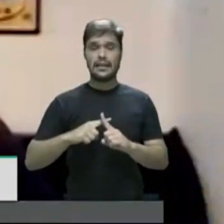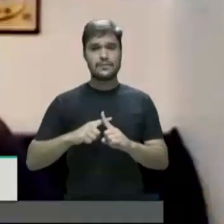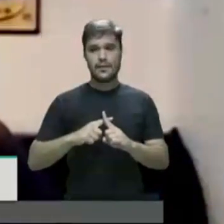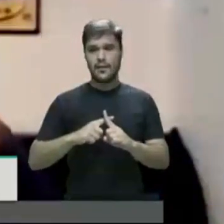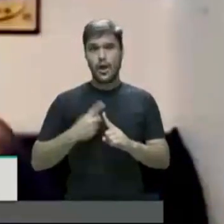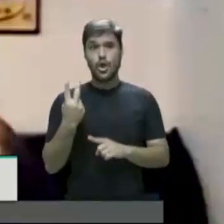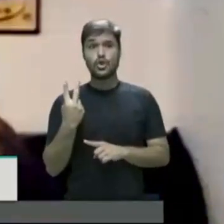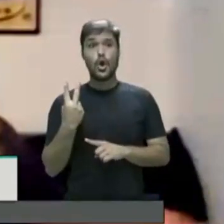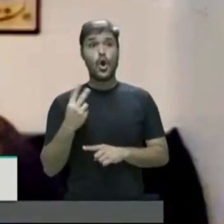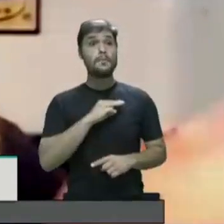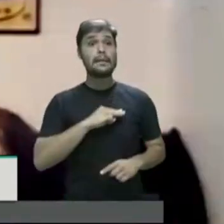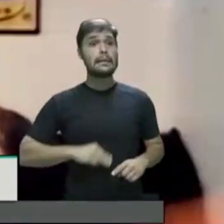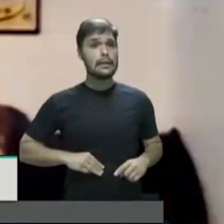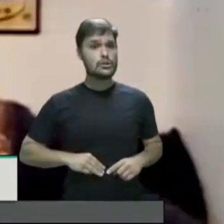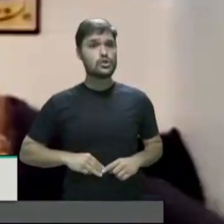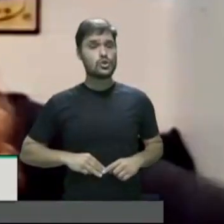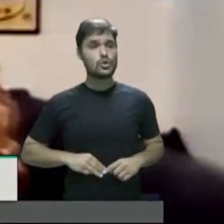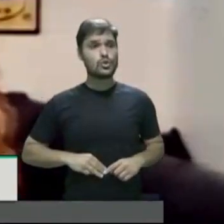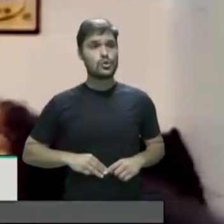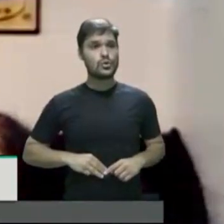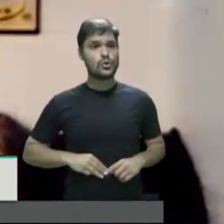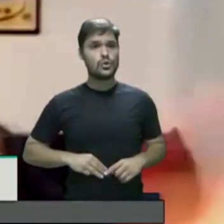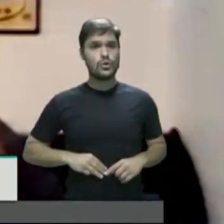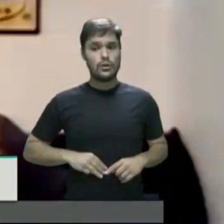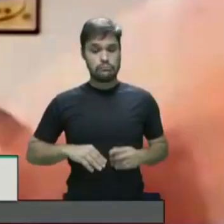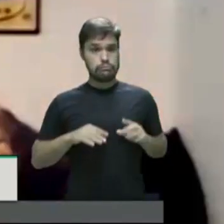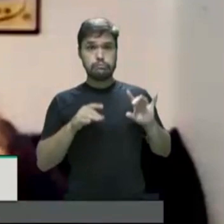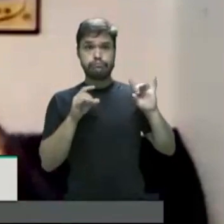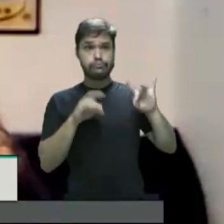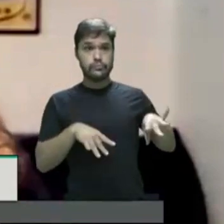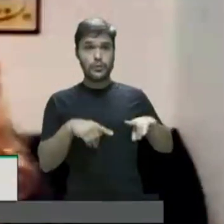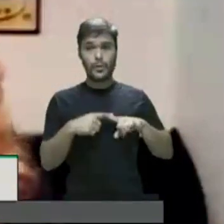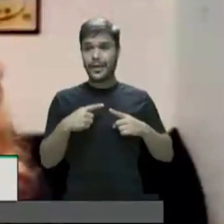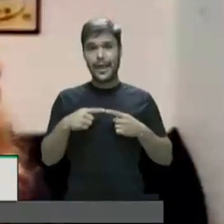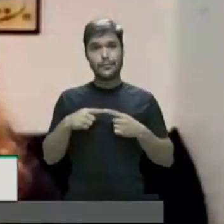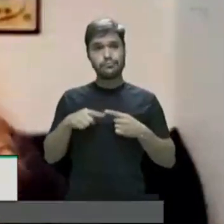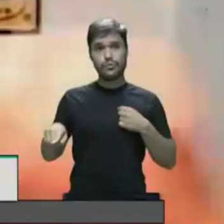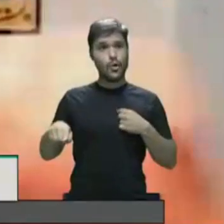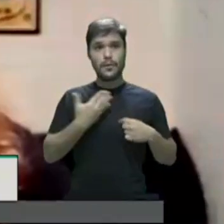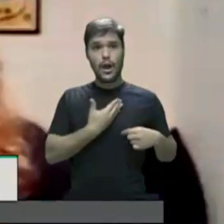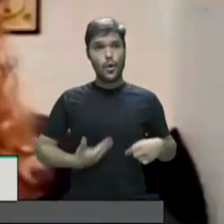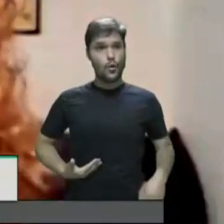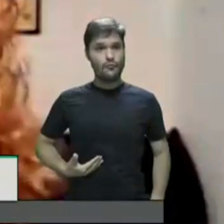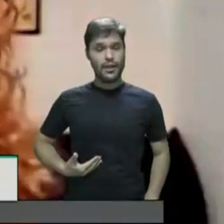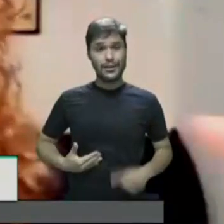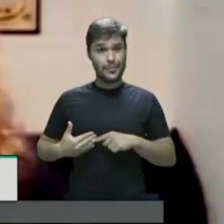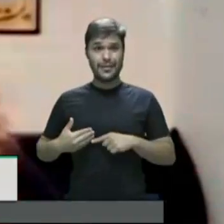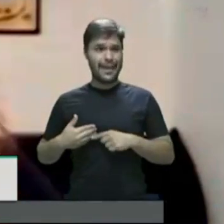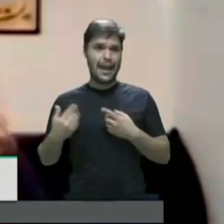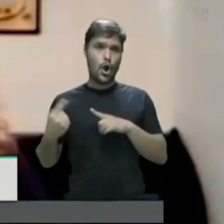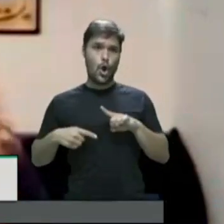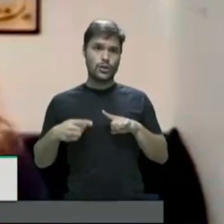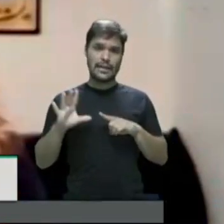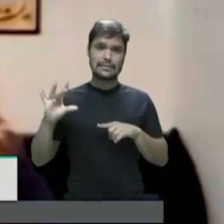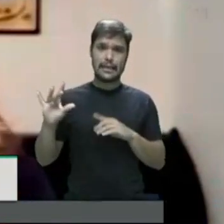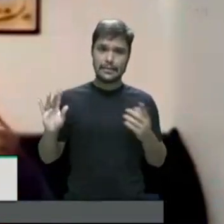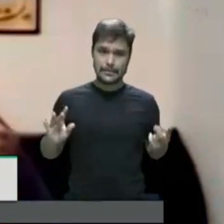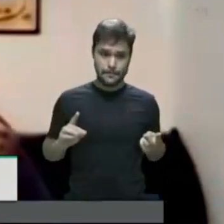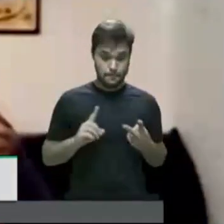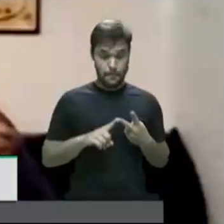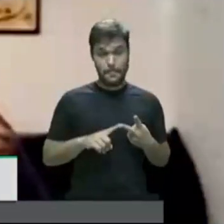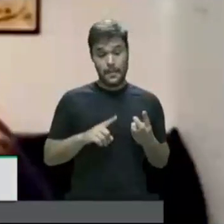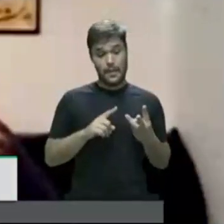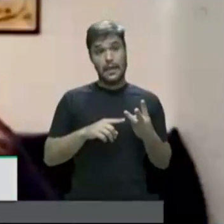porque foram se desincompatibilizando com a orientação central do governo, que era anticientífica. O